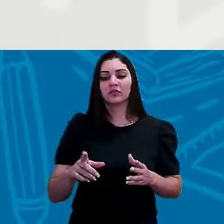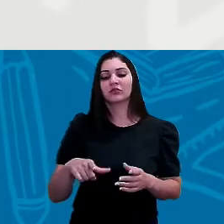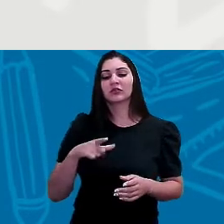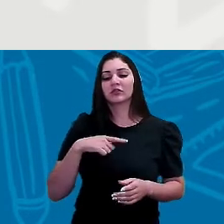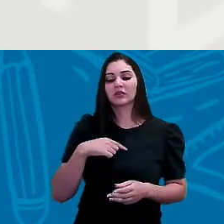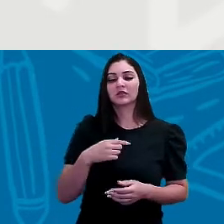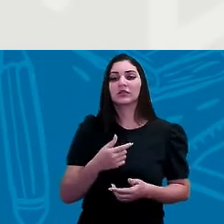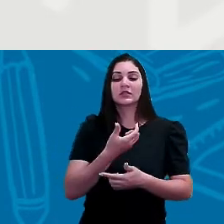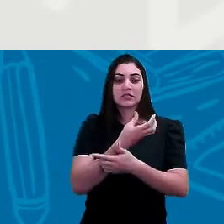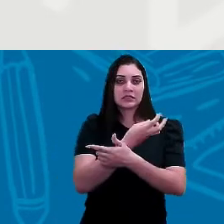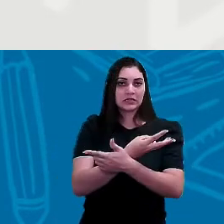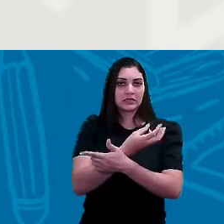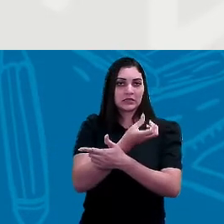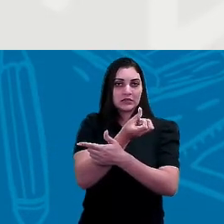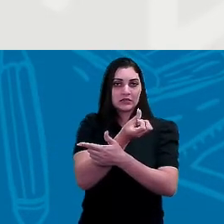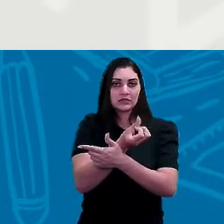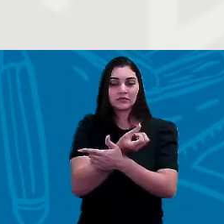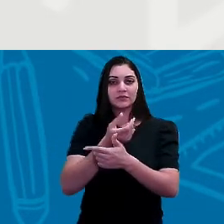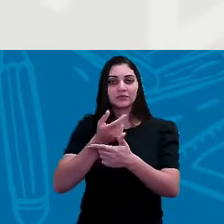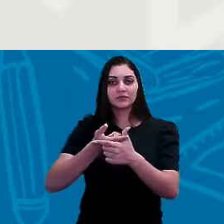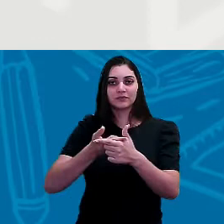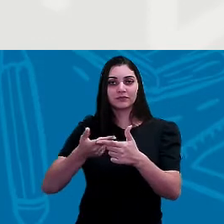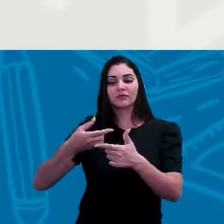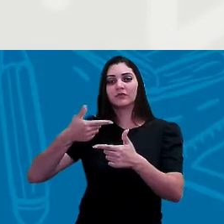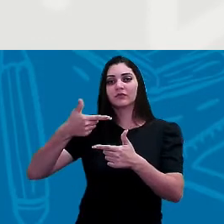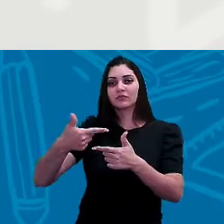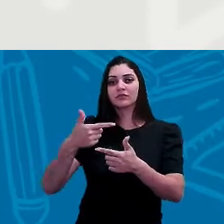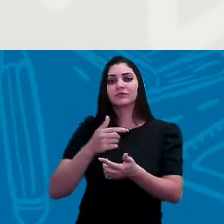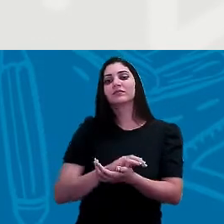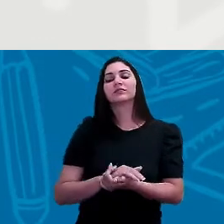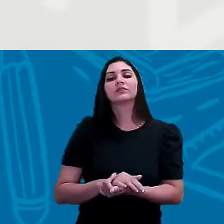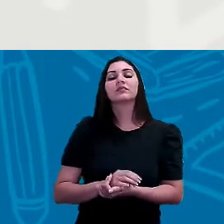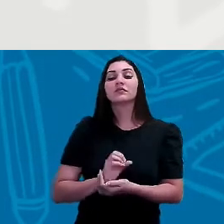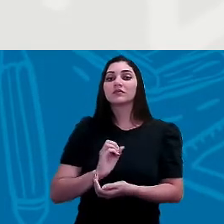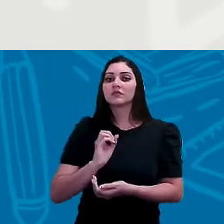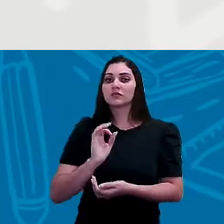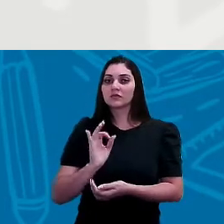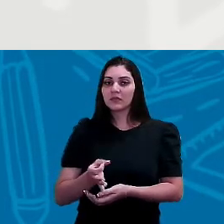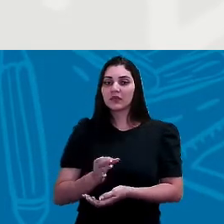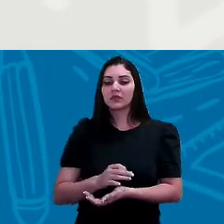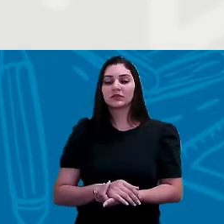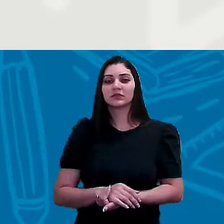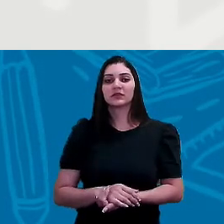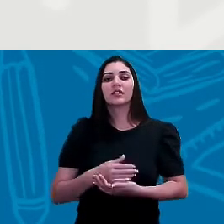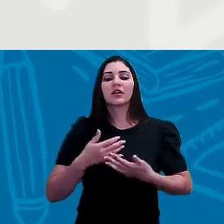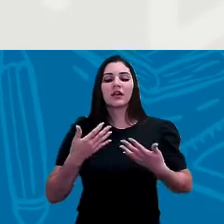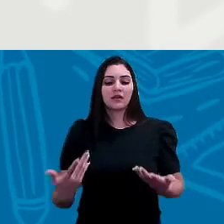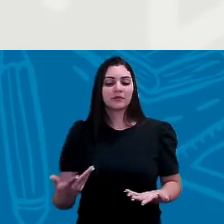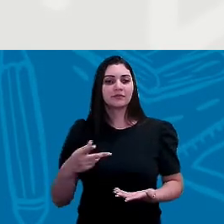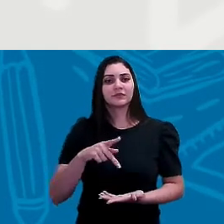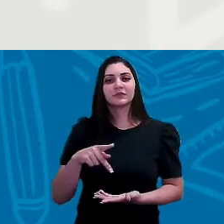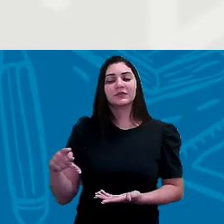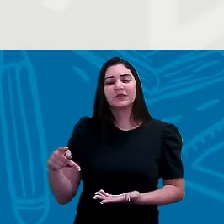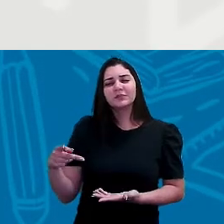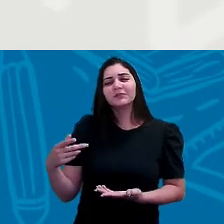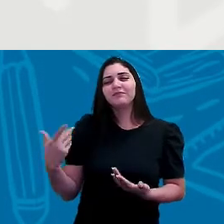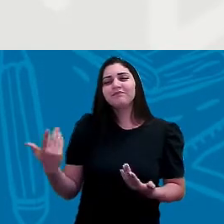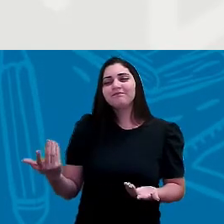vai ser 36 dividido por 2, tá bom? Ah, professora, mas